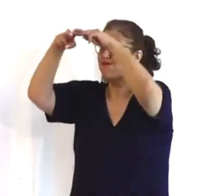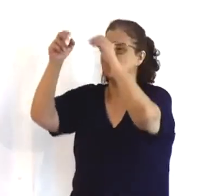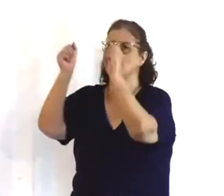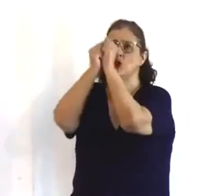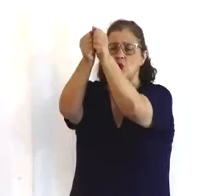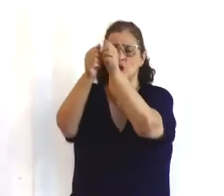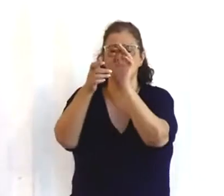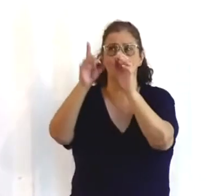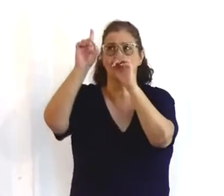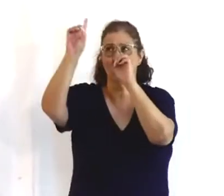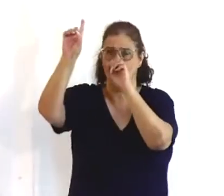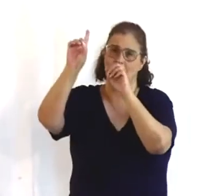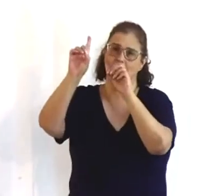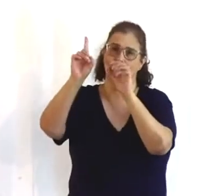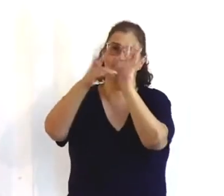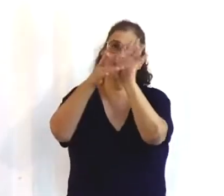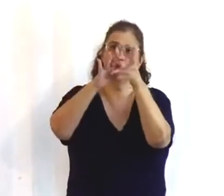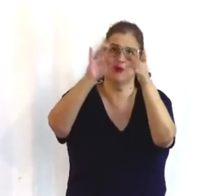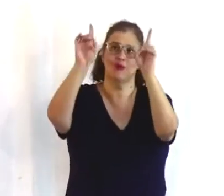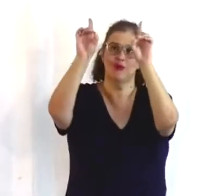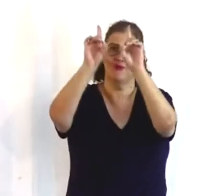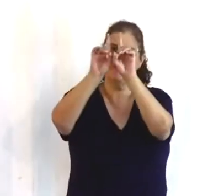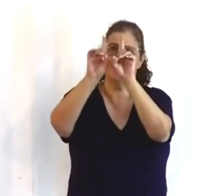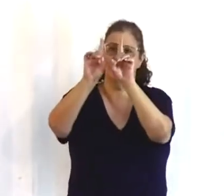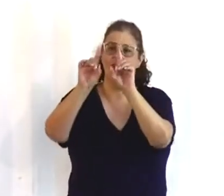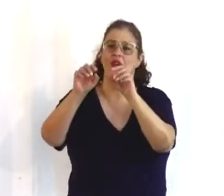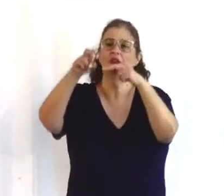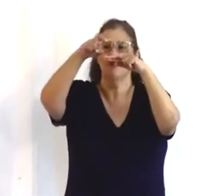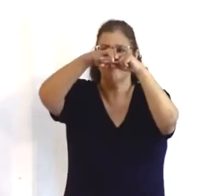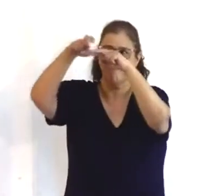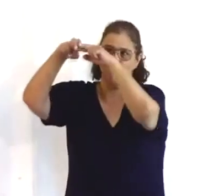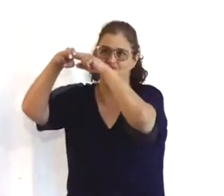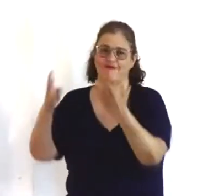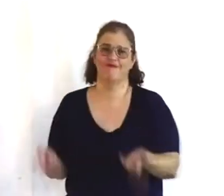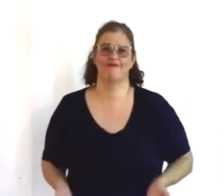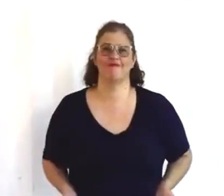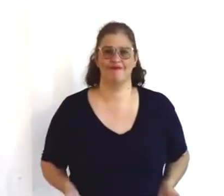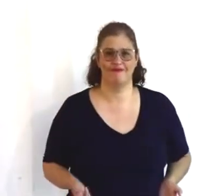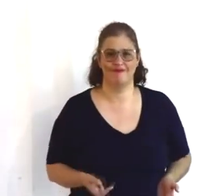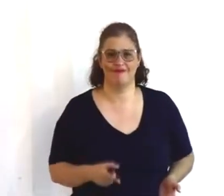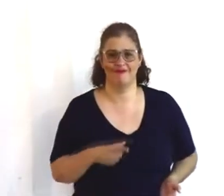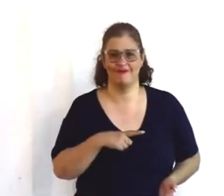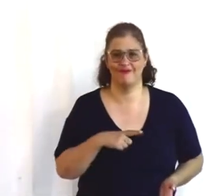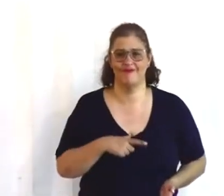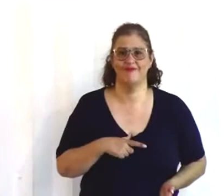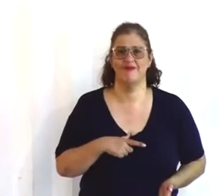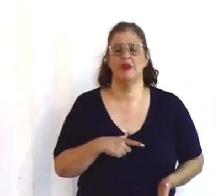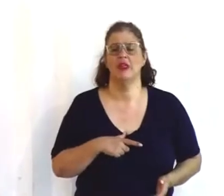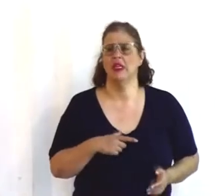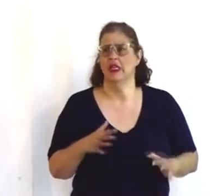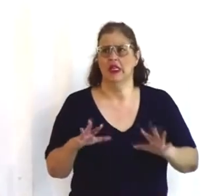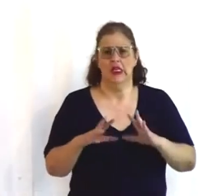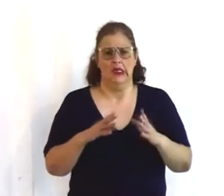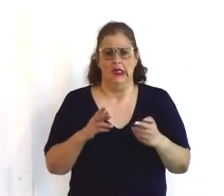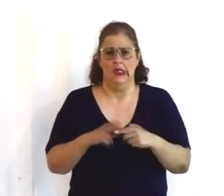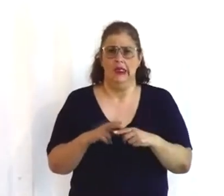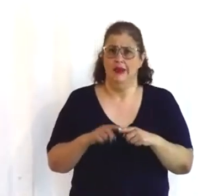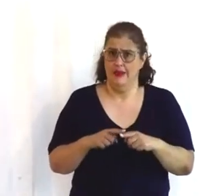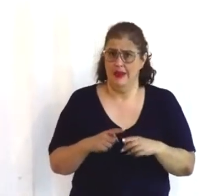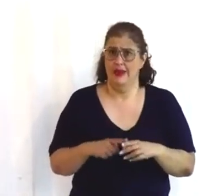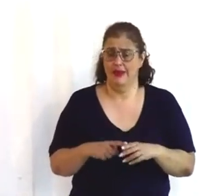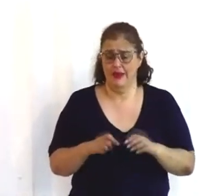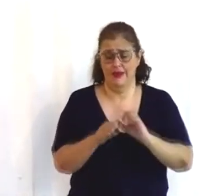E queremos que você nesta manhã, a despeito dos ventos fortes que estão soprando contra nós nesse tempo que